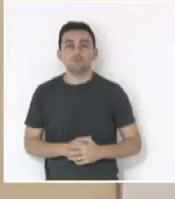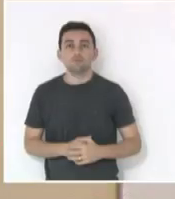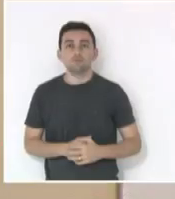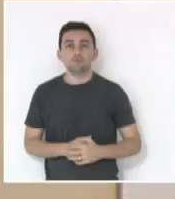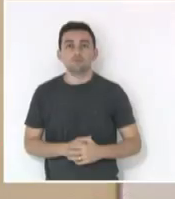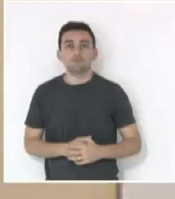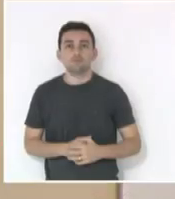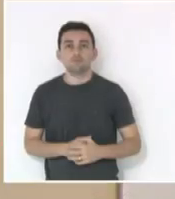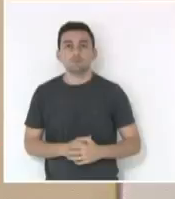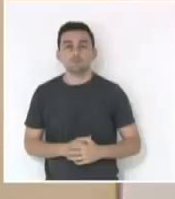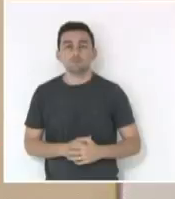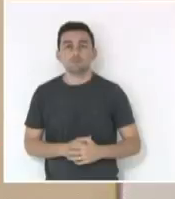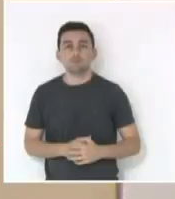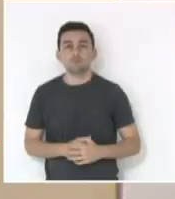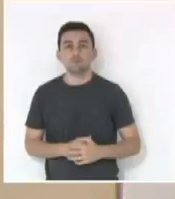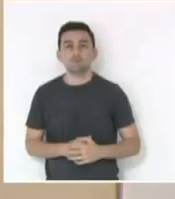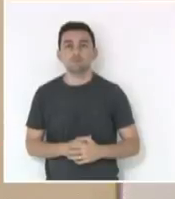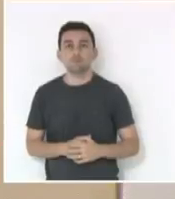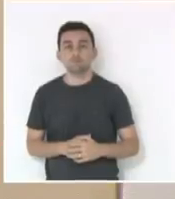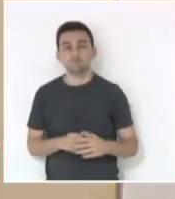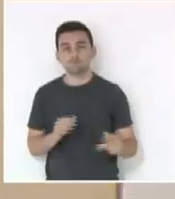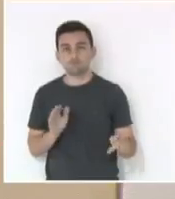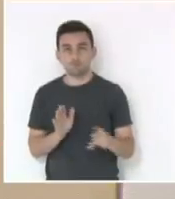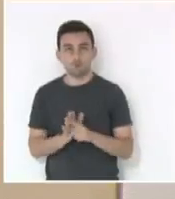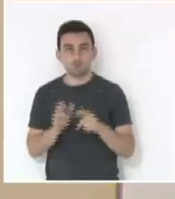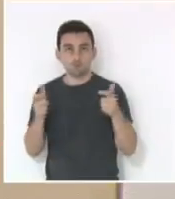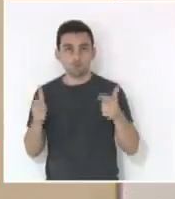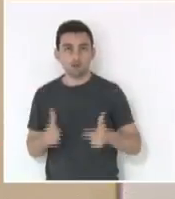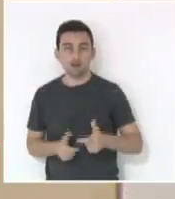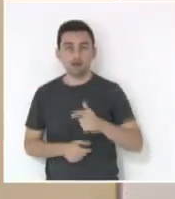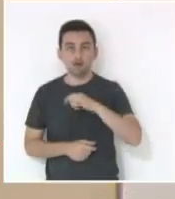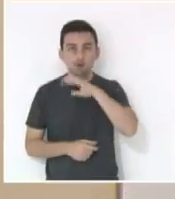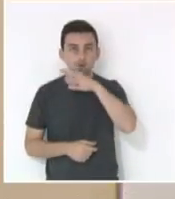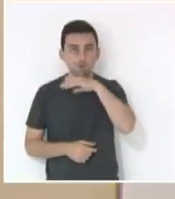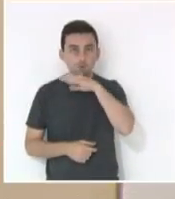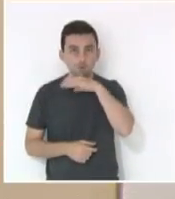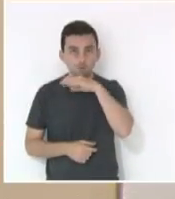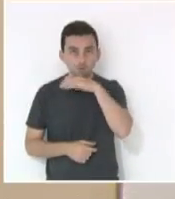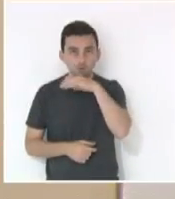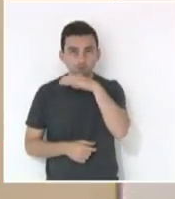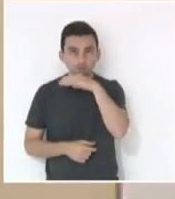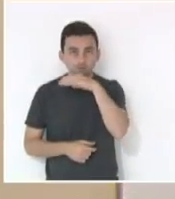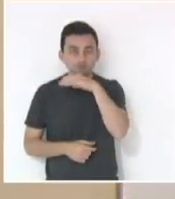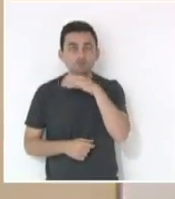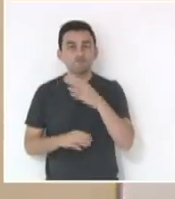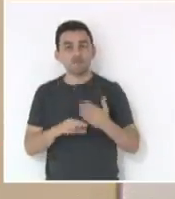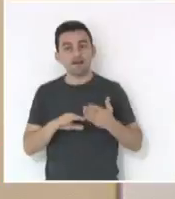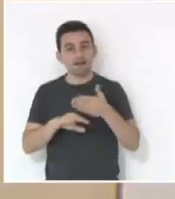Diretamente de Concórdia, passando por Guaraciaba, indo direto a Blumenau.